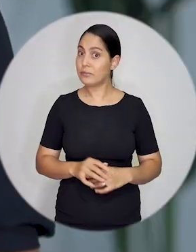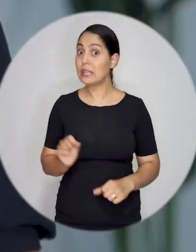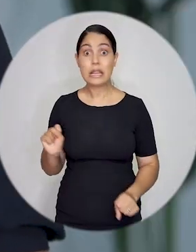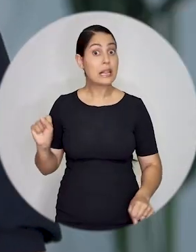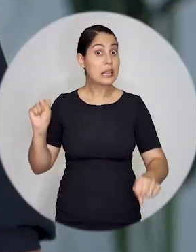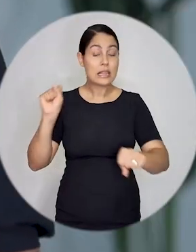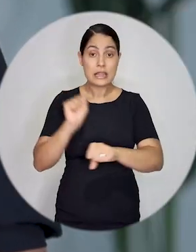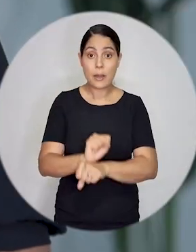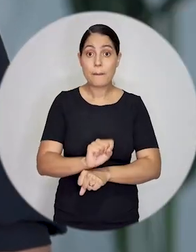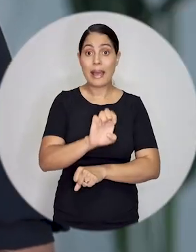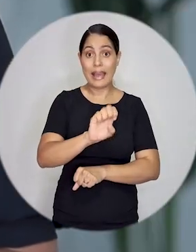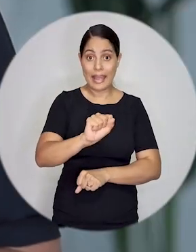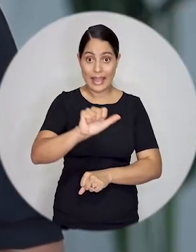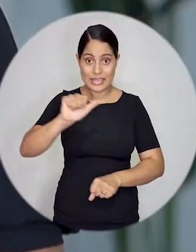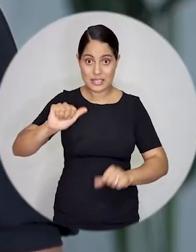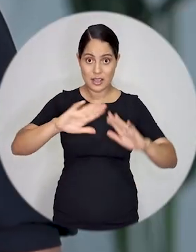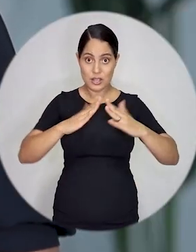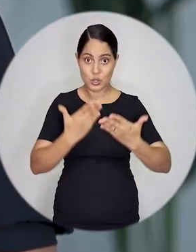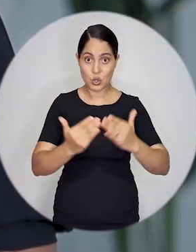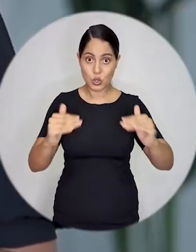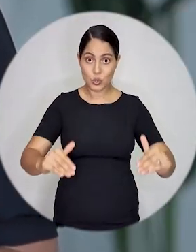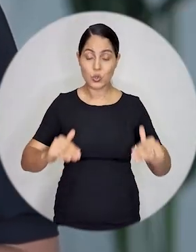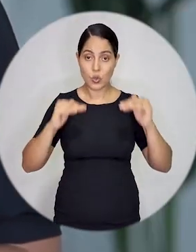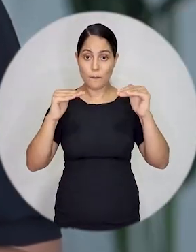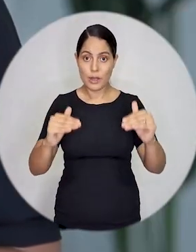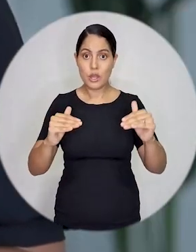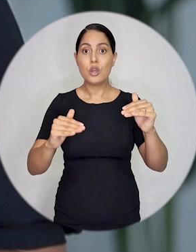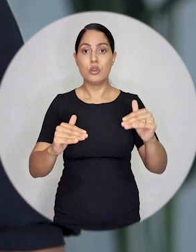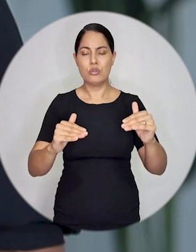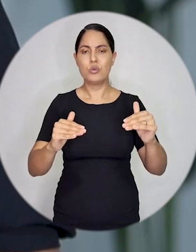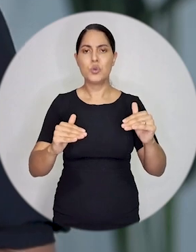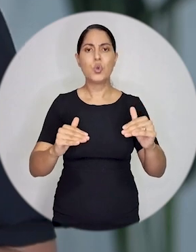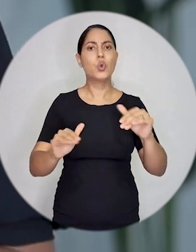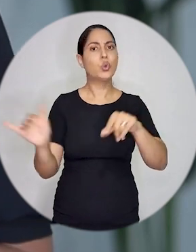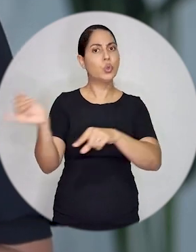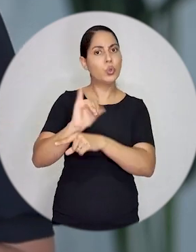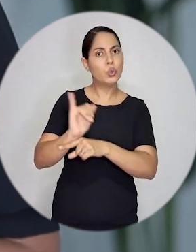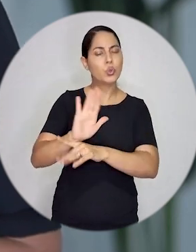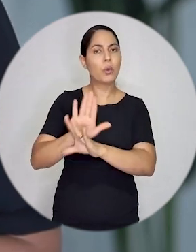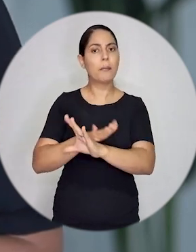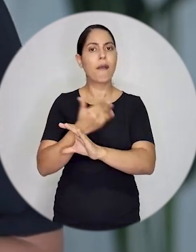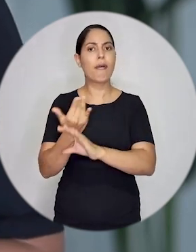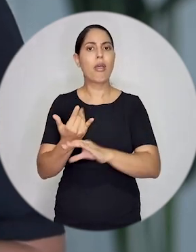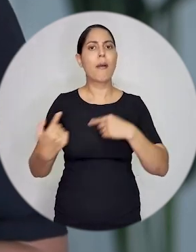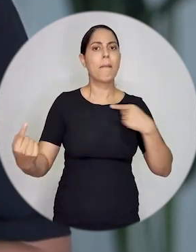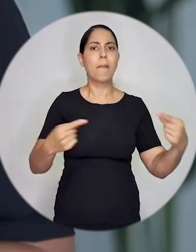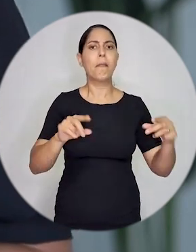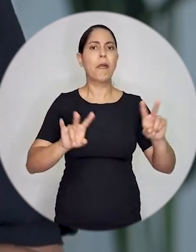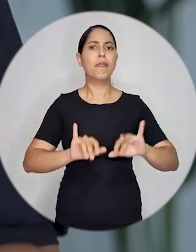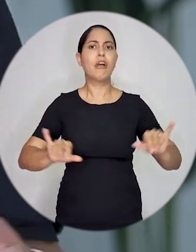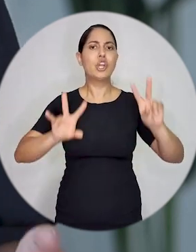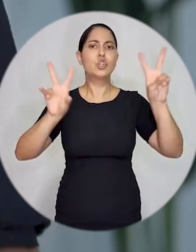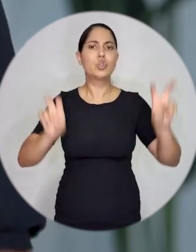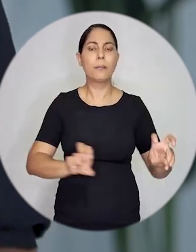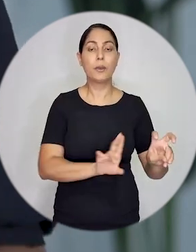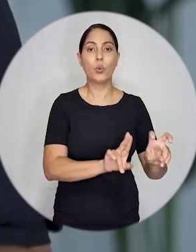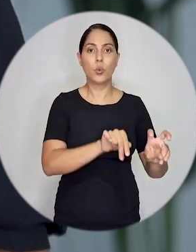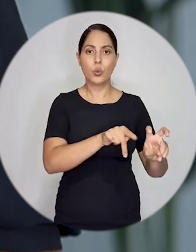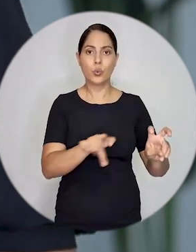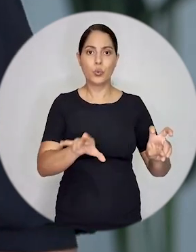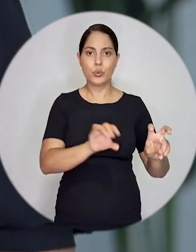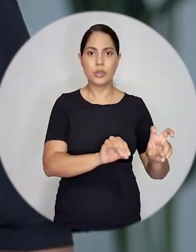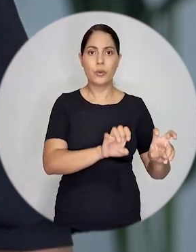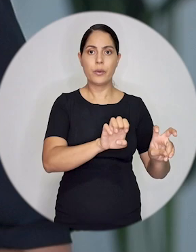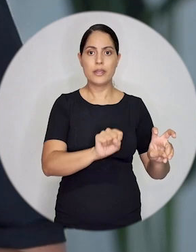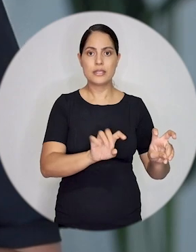E não para por aí. A Escola Superior da Advocacia Nacional realizou também no YouTube o debate voltado à união estável e